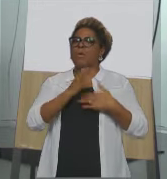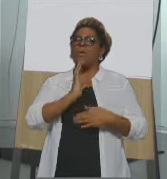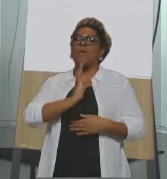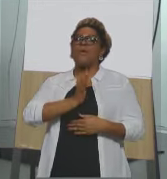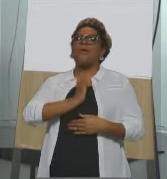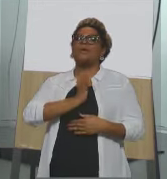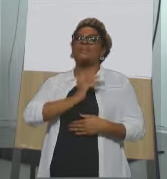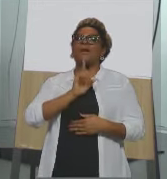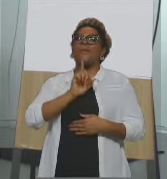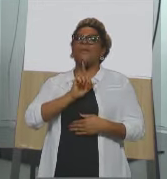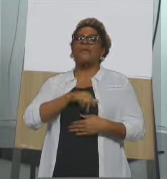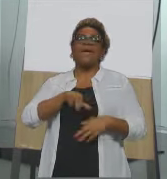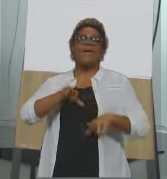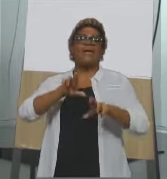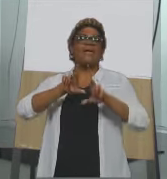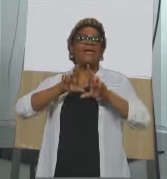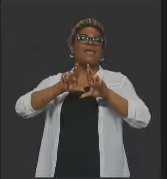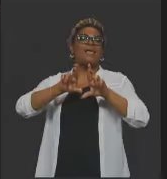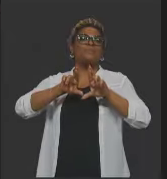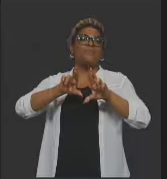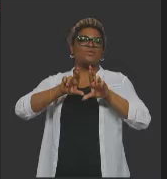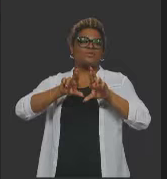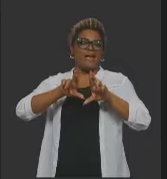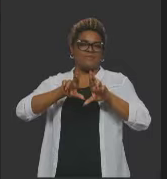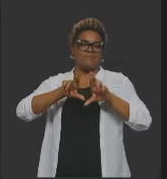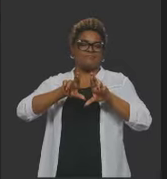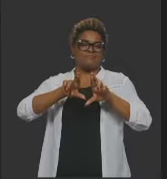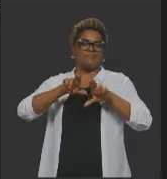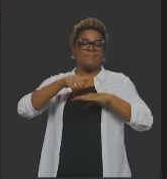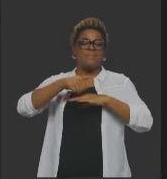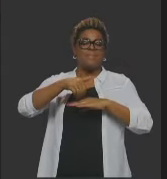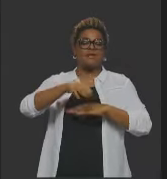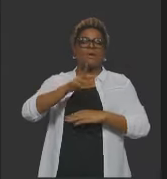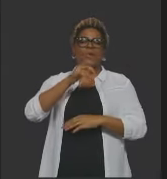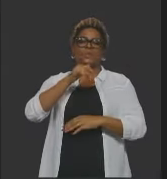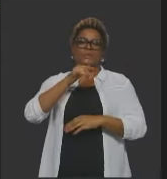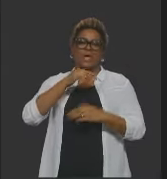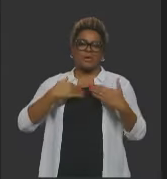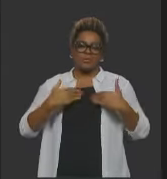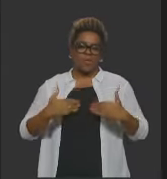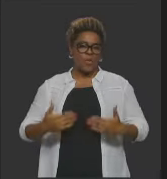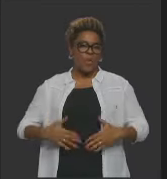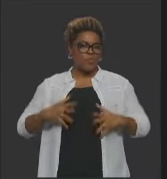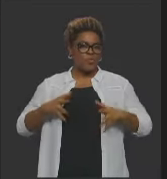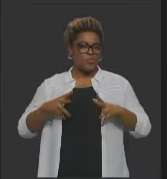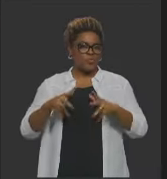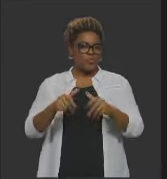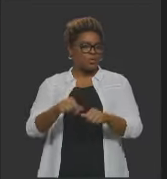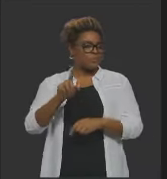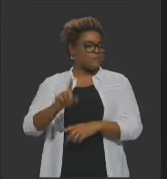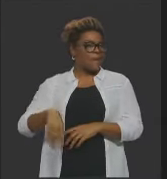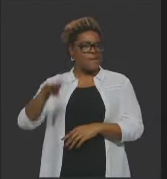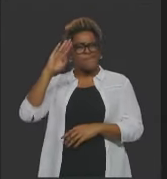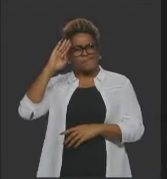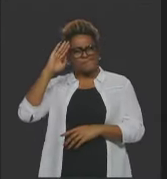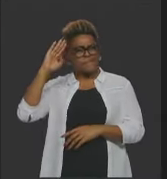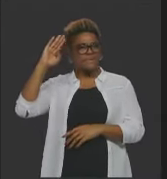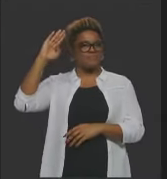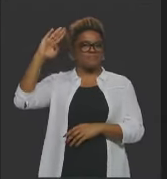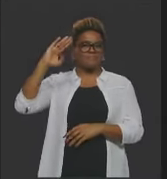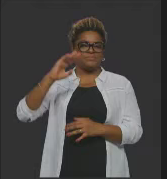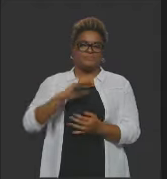é um órgão musculoso que bombeia o sangue. Ele é fundamental nesse processo aí do sistema